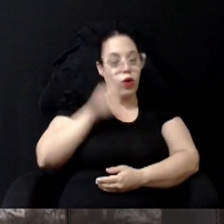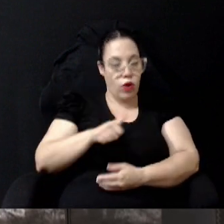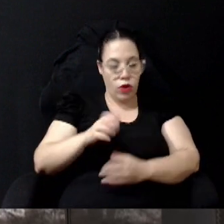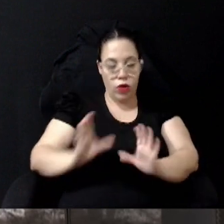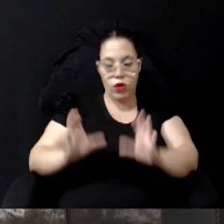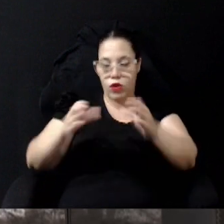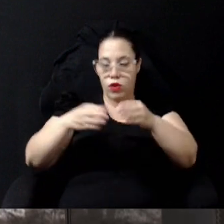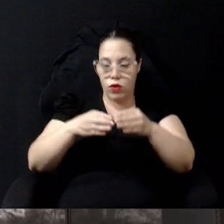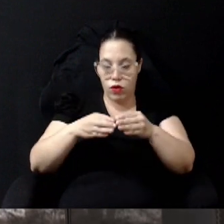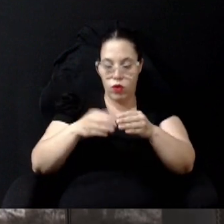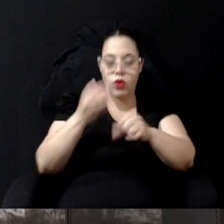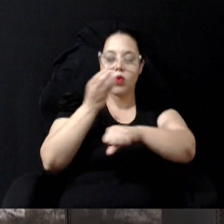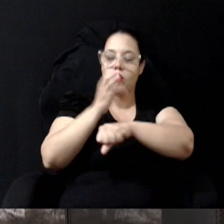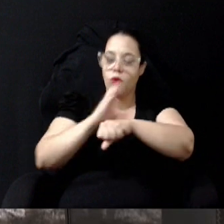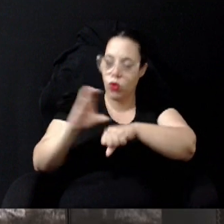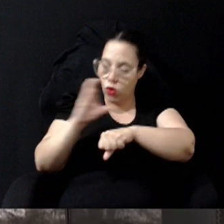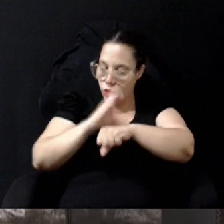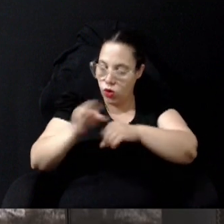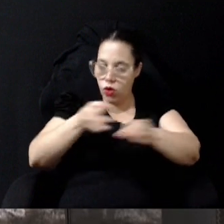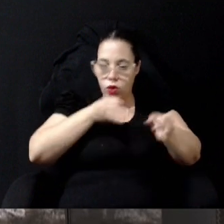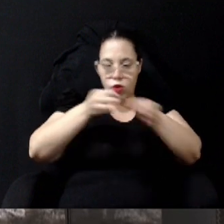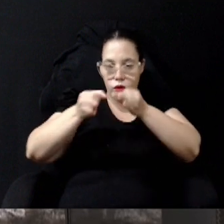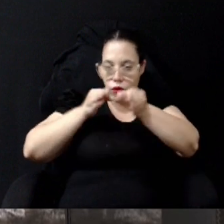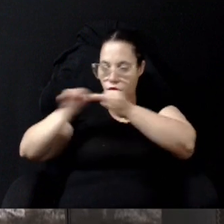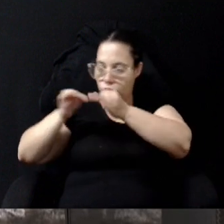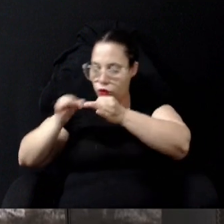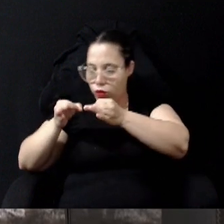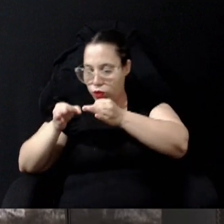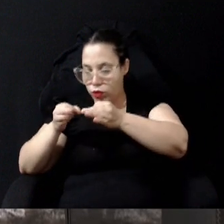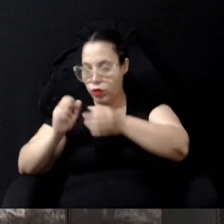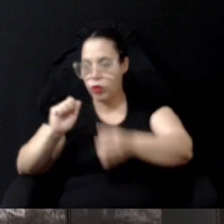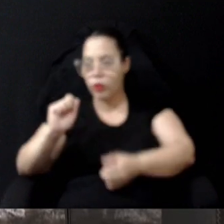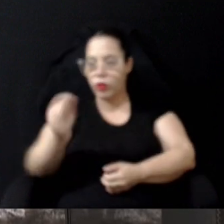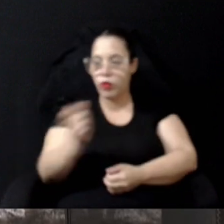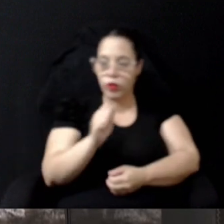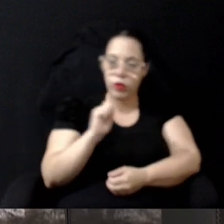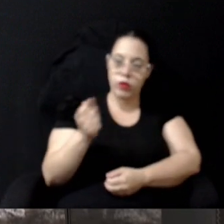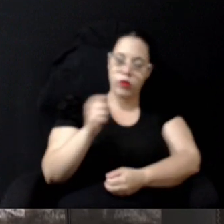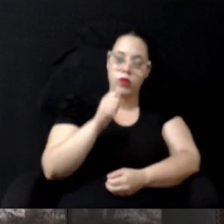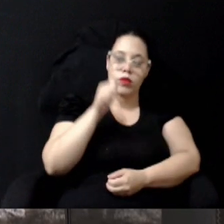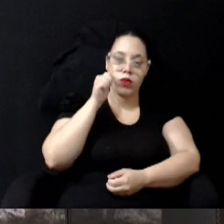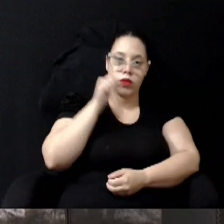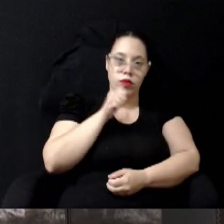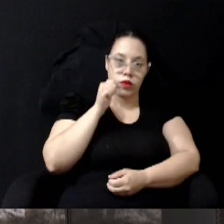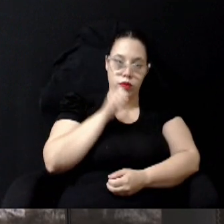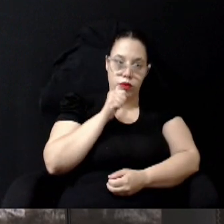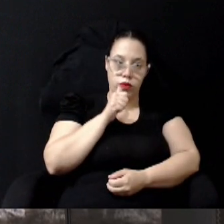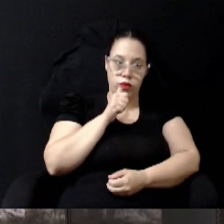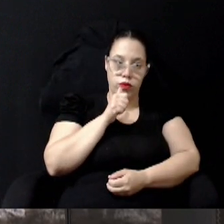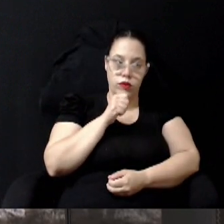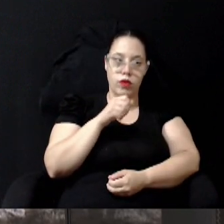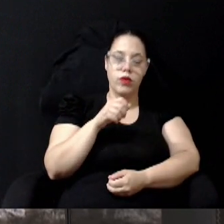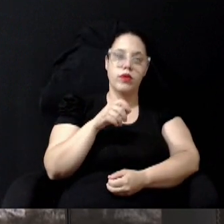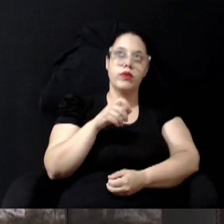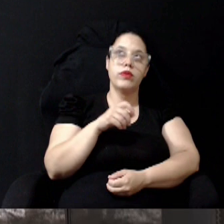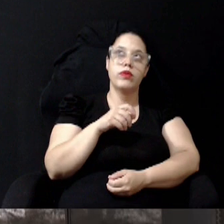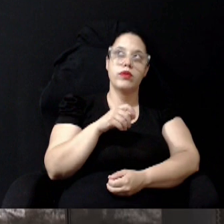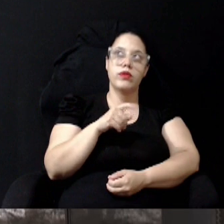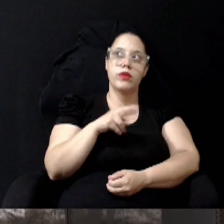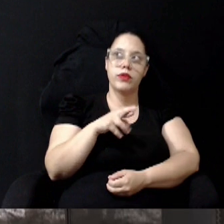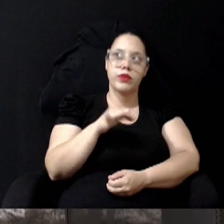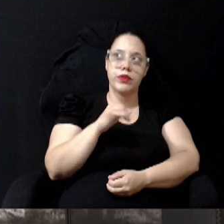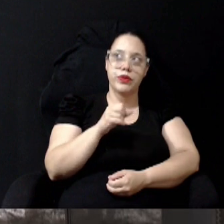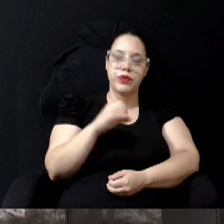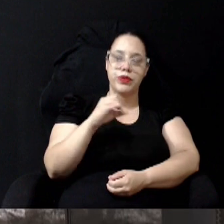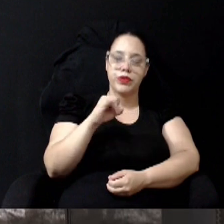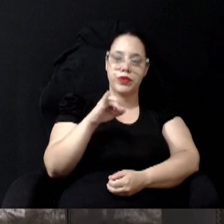cursos organizados aí pela Associação das Promotoras Legais Populares, Cida da Terra de